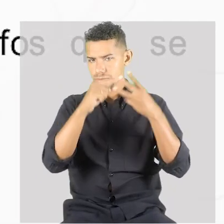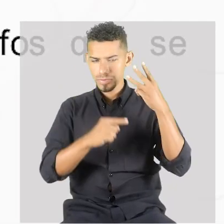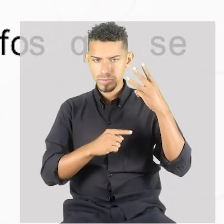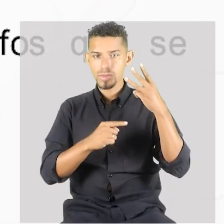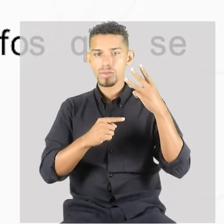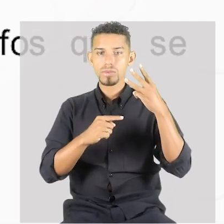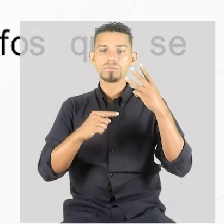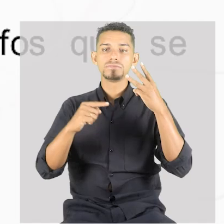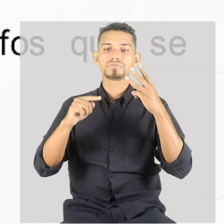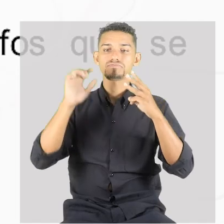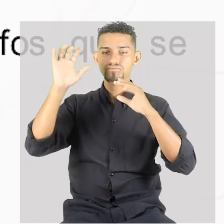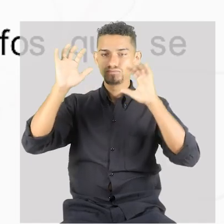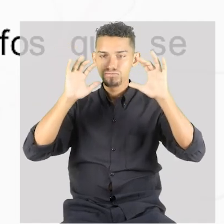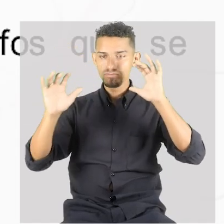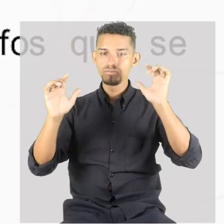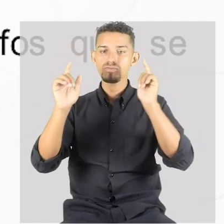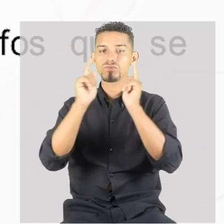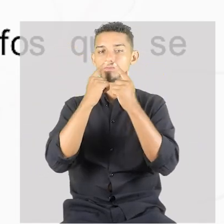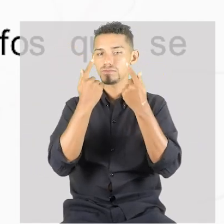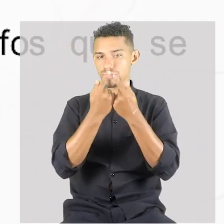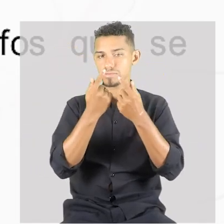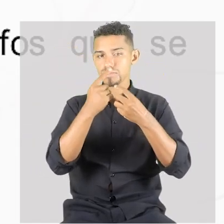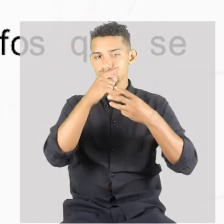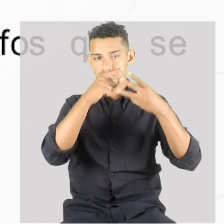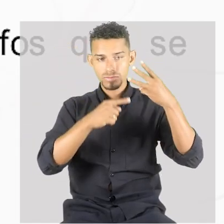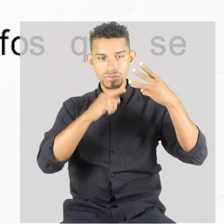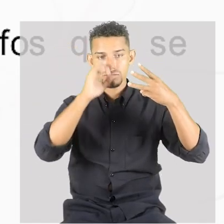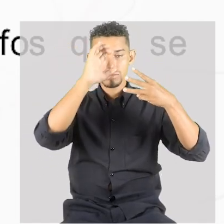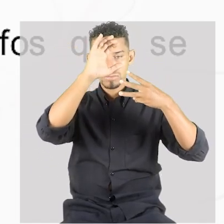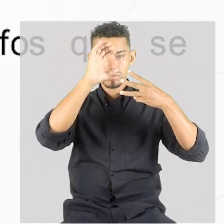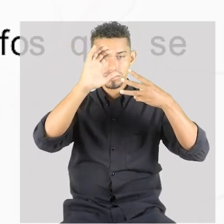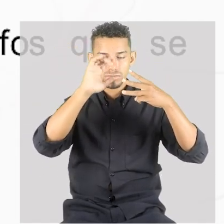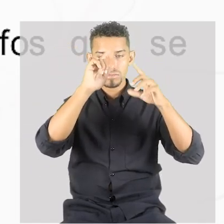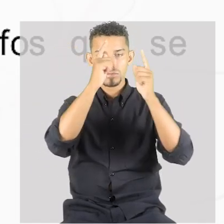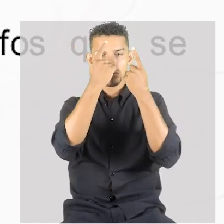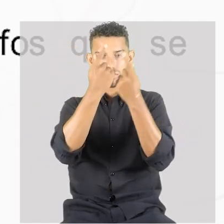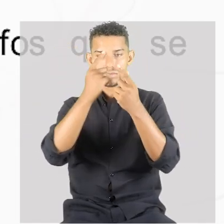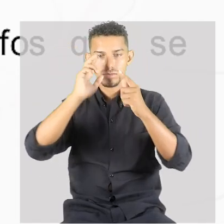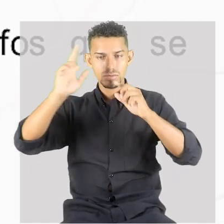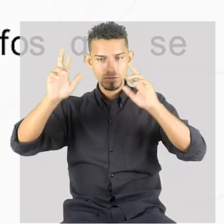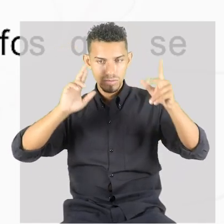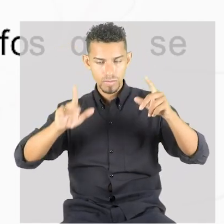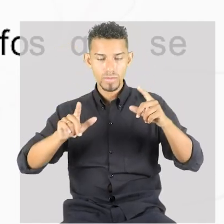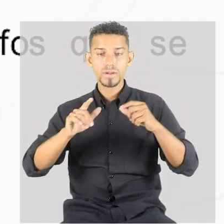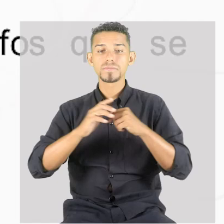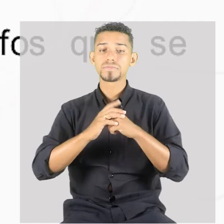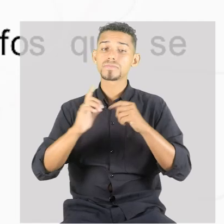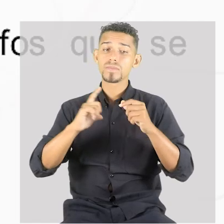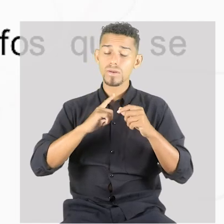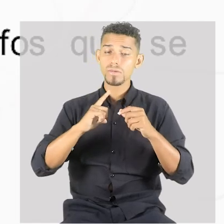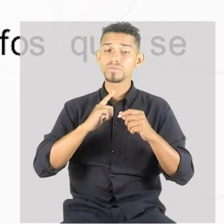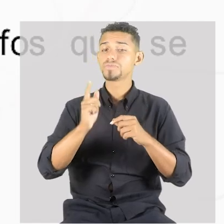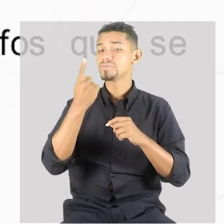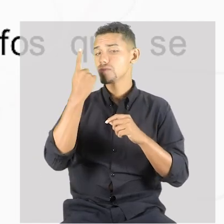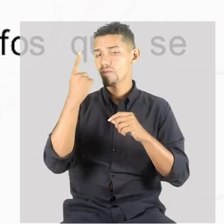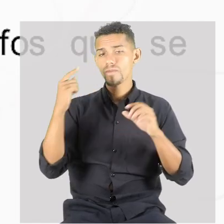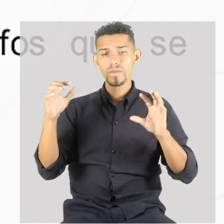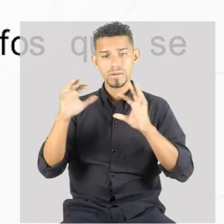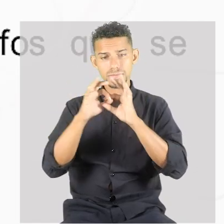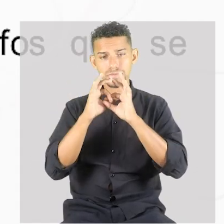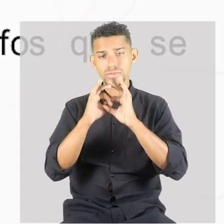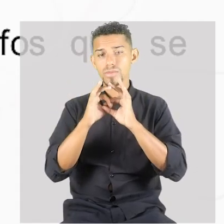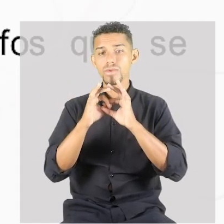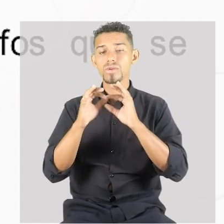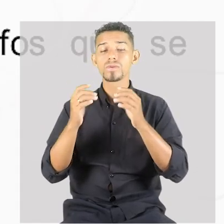de organismos que pertencem a 3 diferentes reinos. Os organismos dos 3 reinos possuem uma característica em comum,